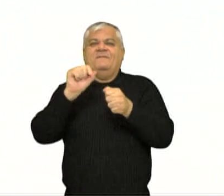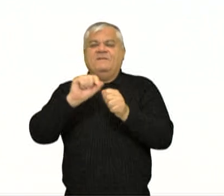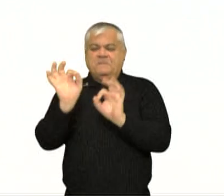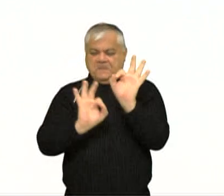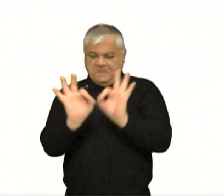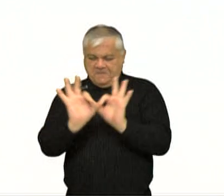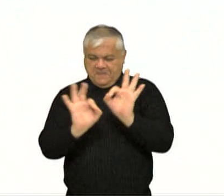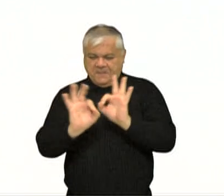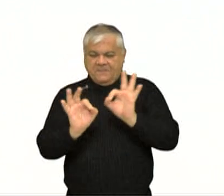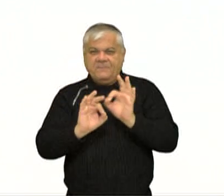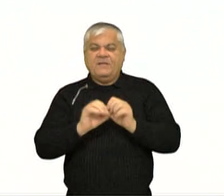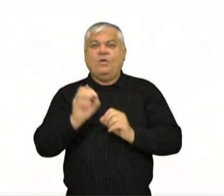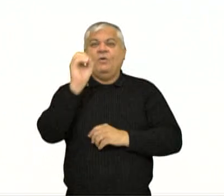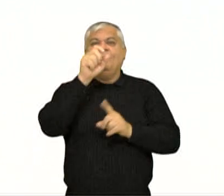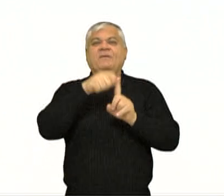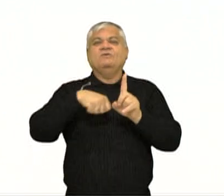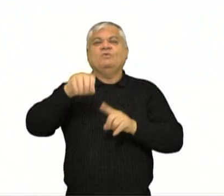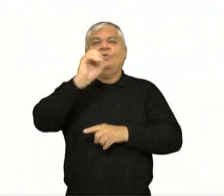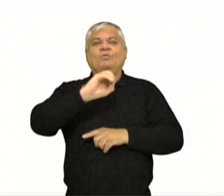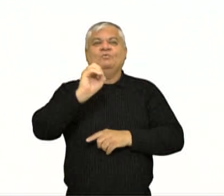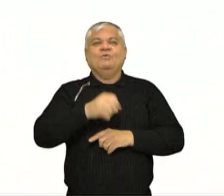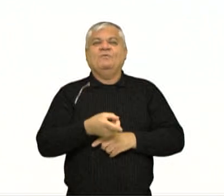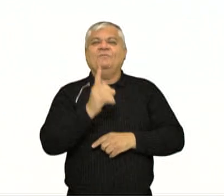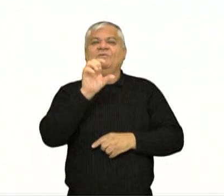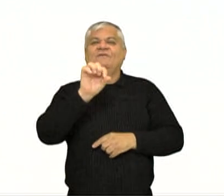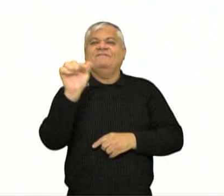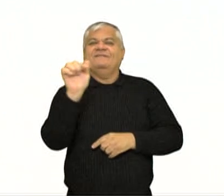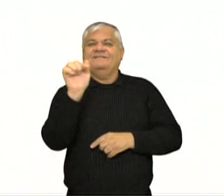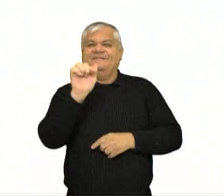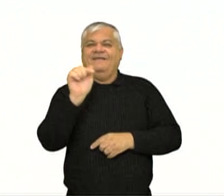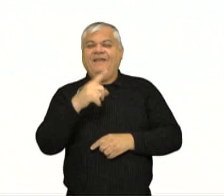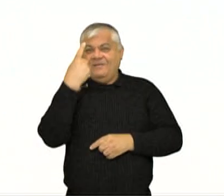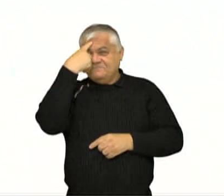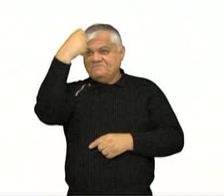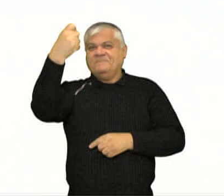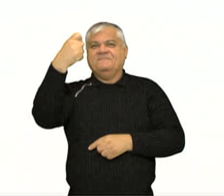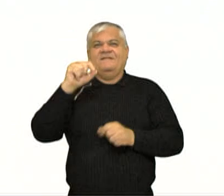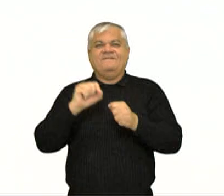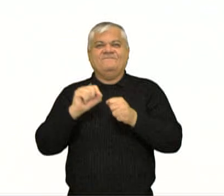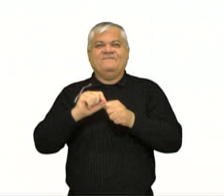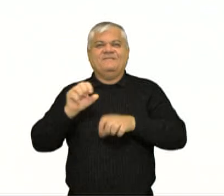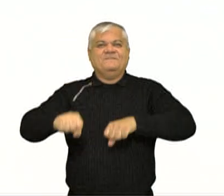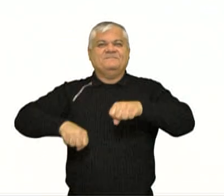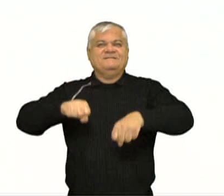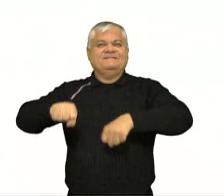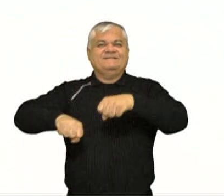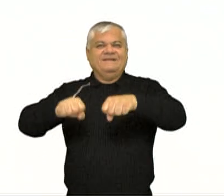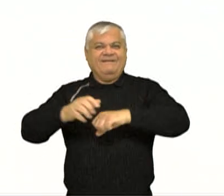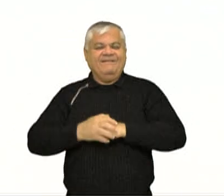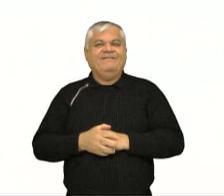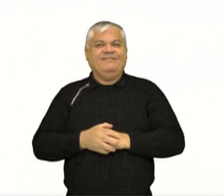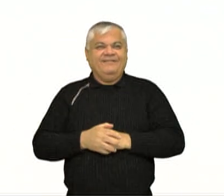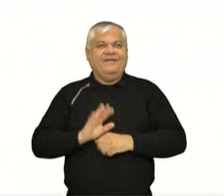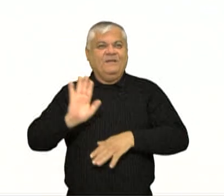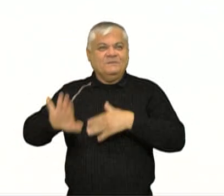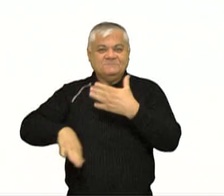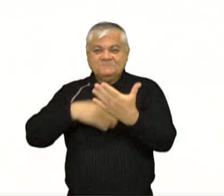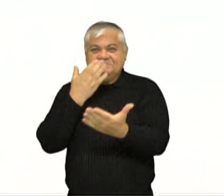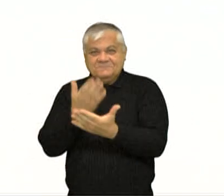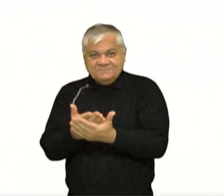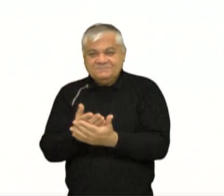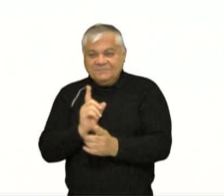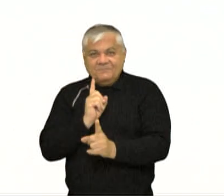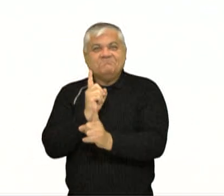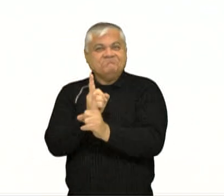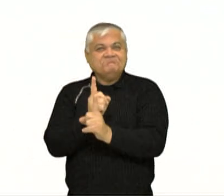de 1977. Então olha só que curioso, até hoje a gente encontra